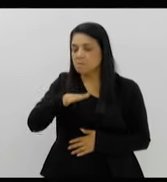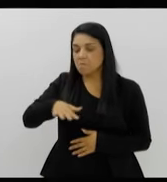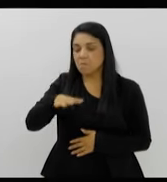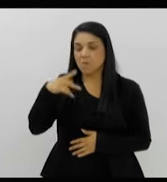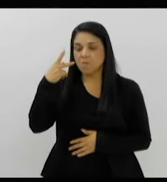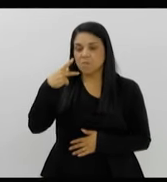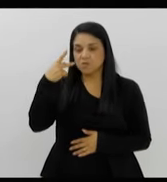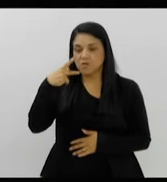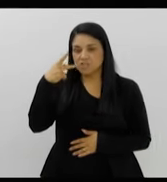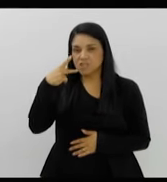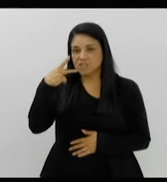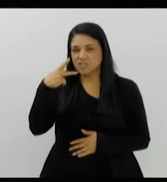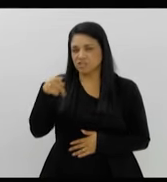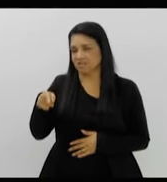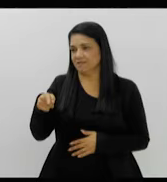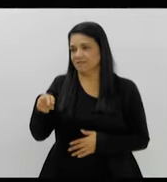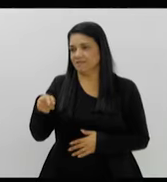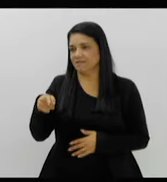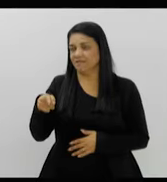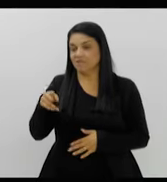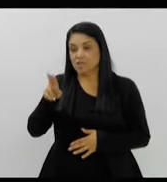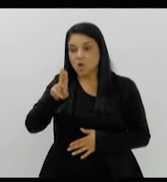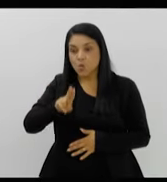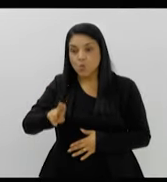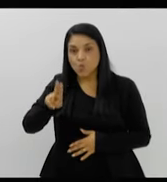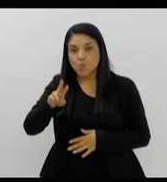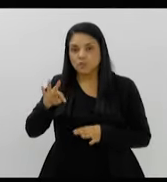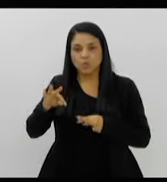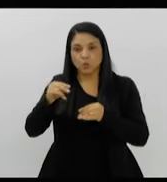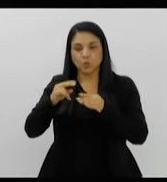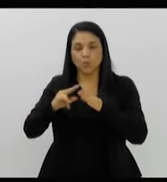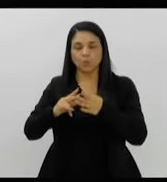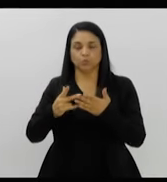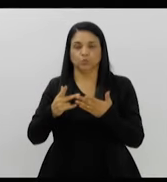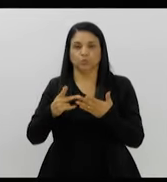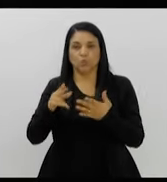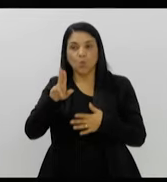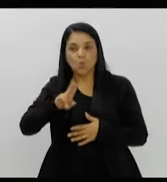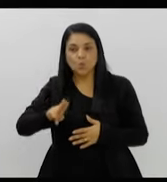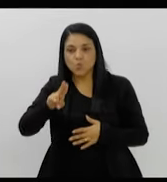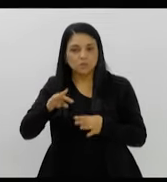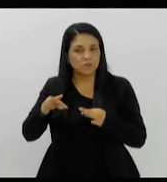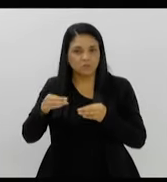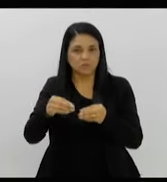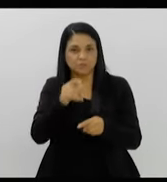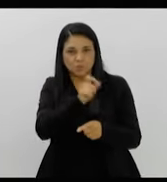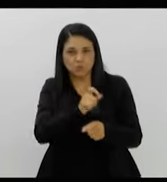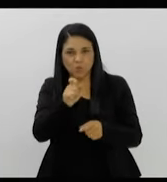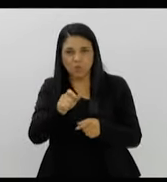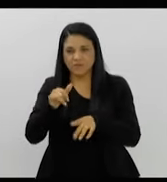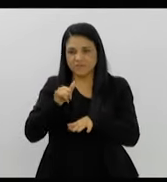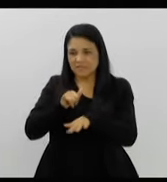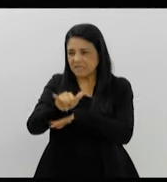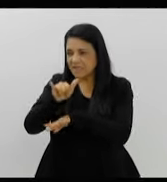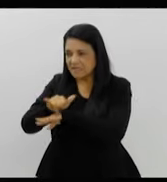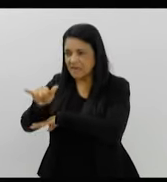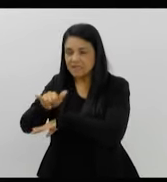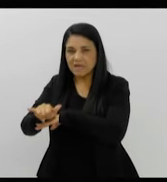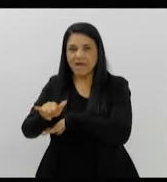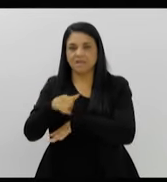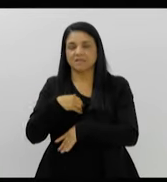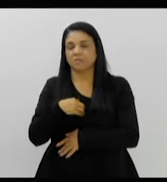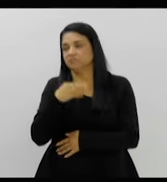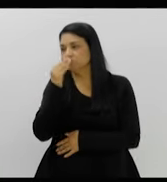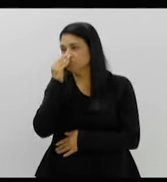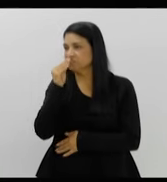alpinista político usa todo mundo como escada não cumpre nada trai todo mundo depois finge que não